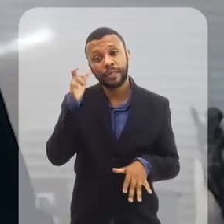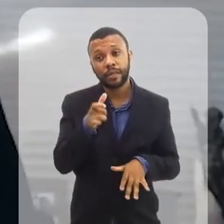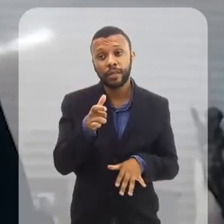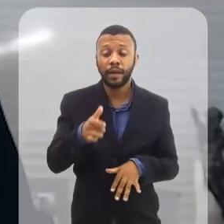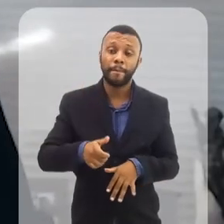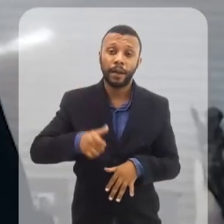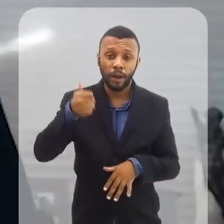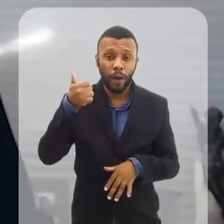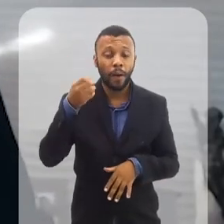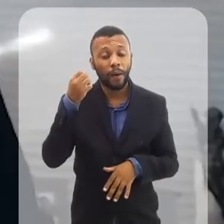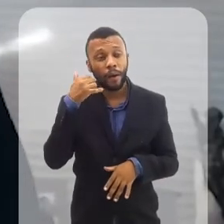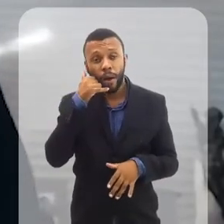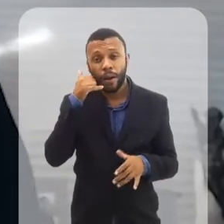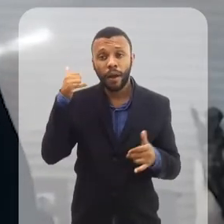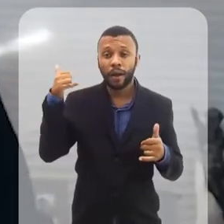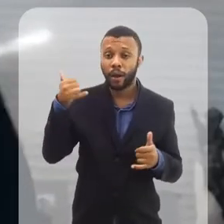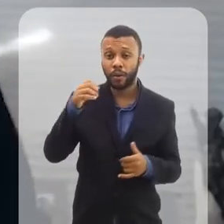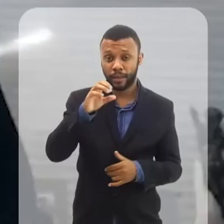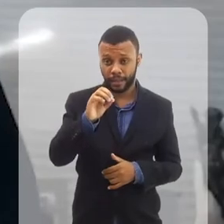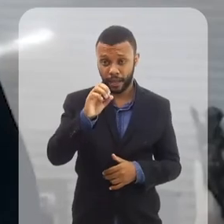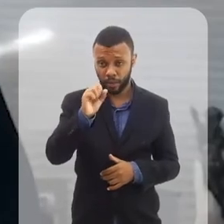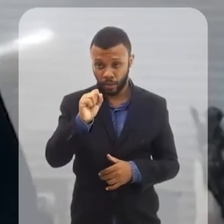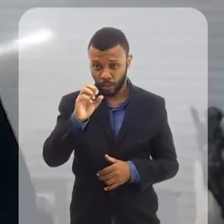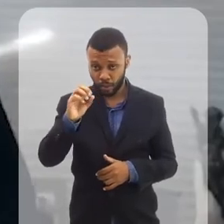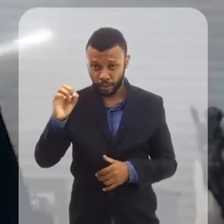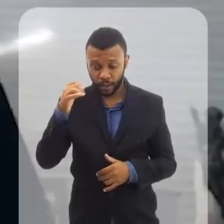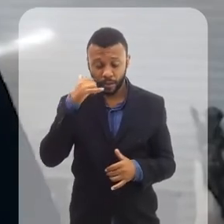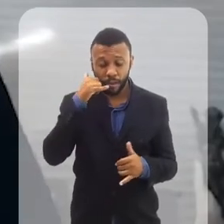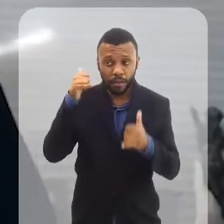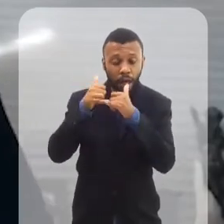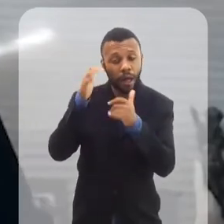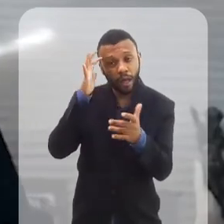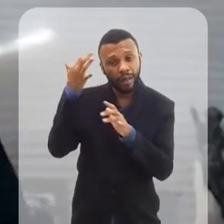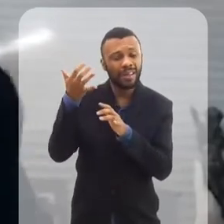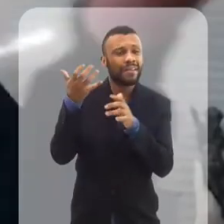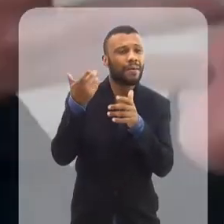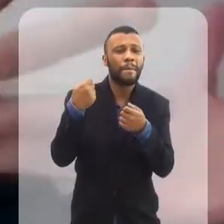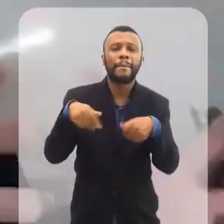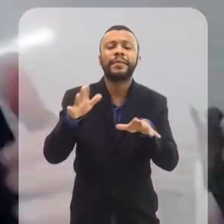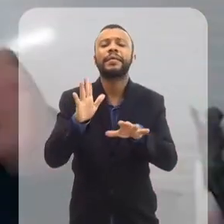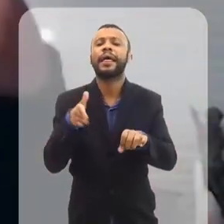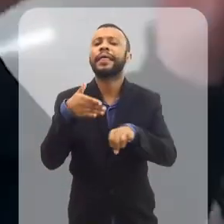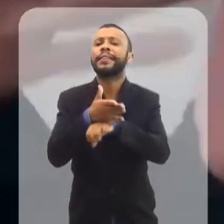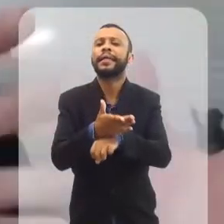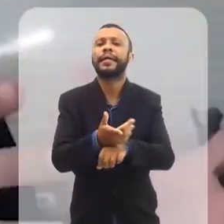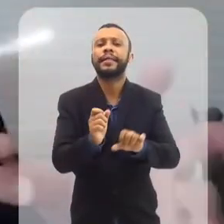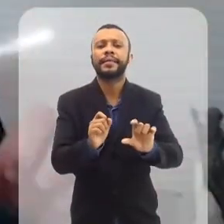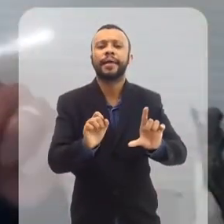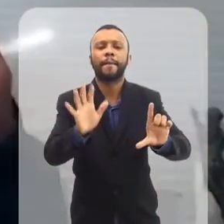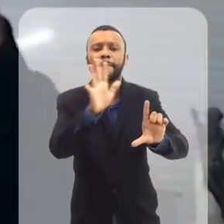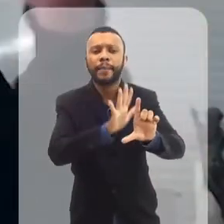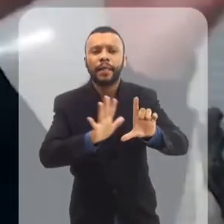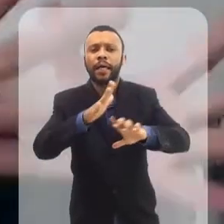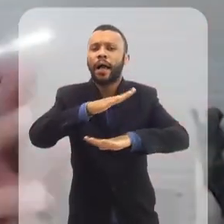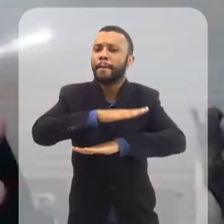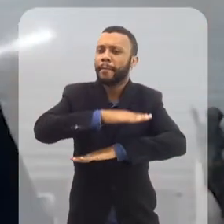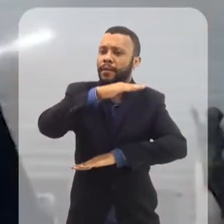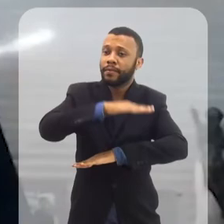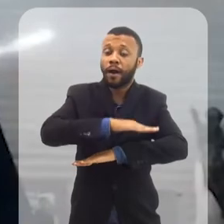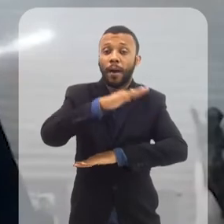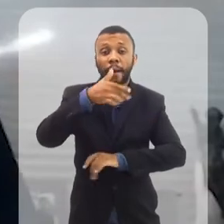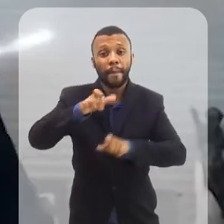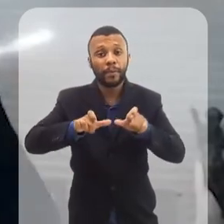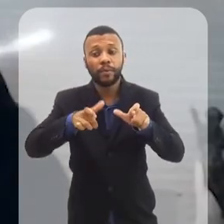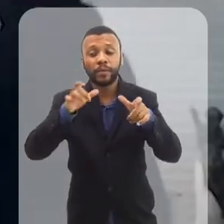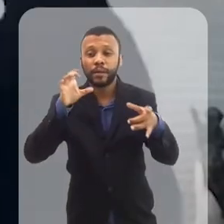atendimento público vai ser interessante, que eu prefiro pegar o 0800, telefonar para lá e resolver. Eu não quero entrar nesse mundo, nessa